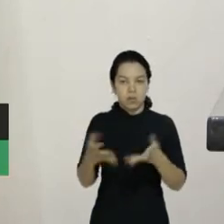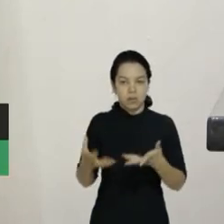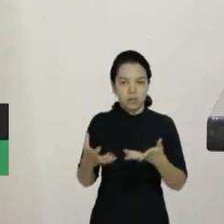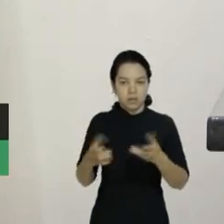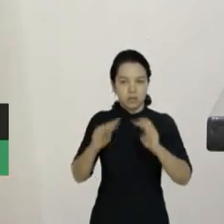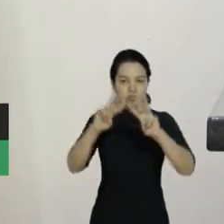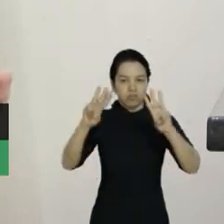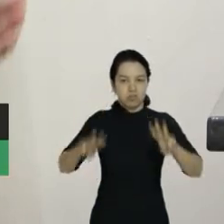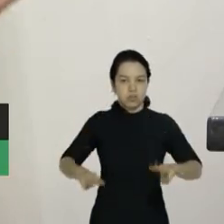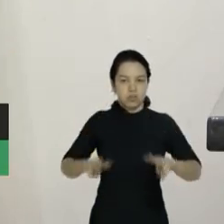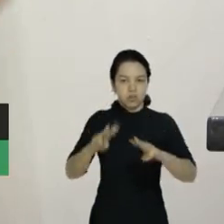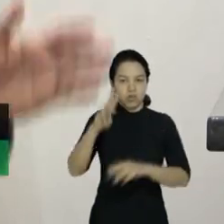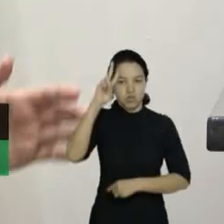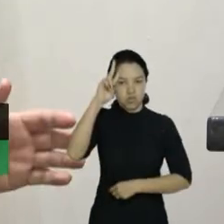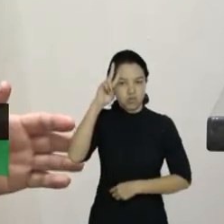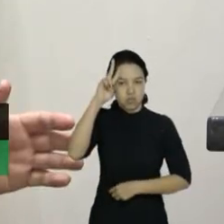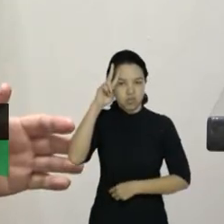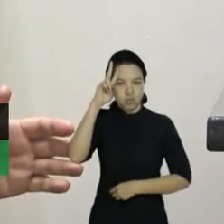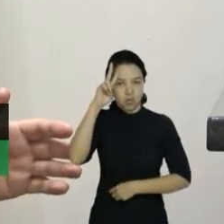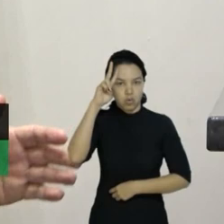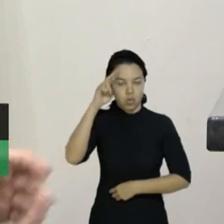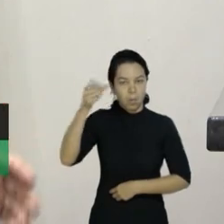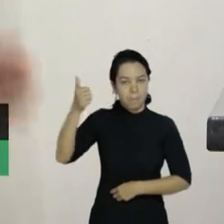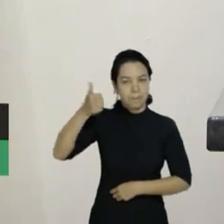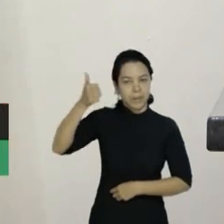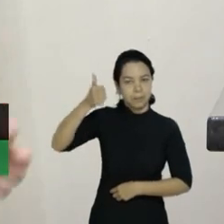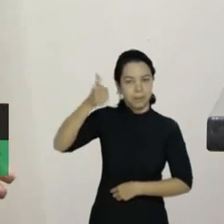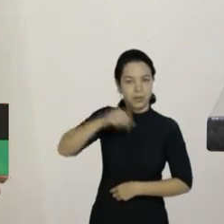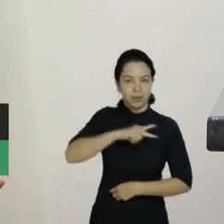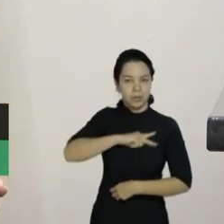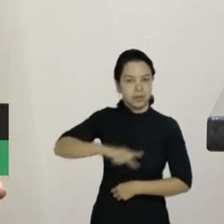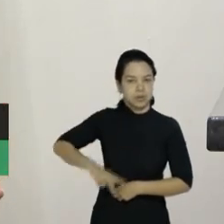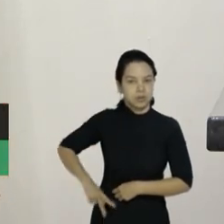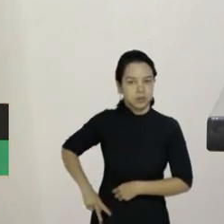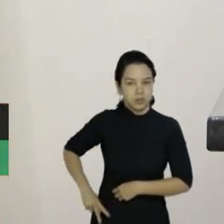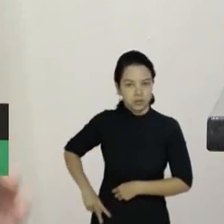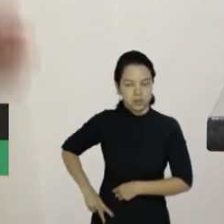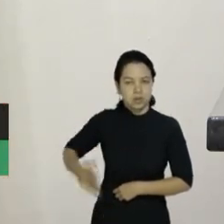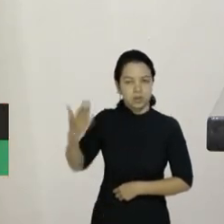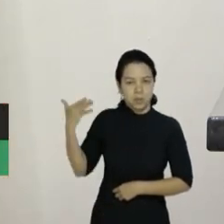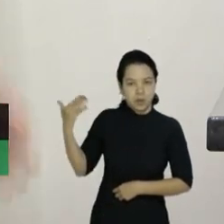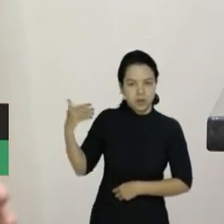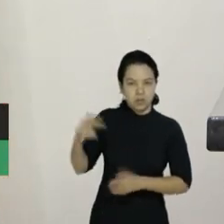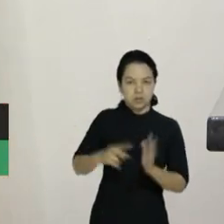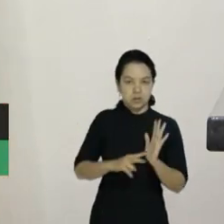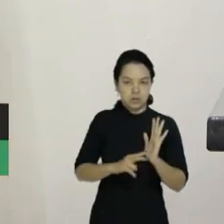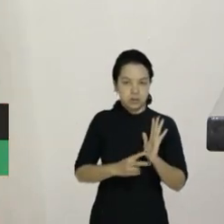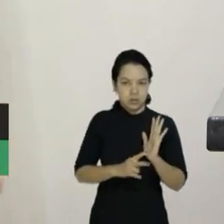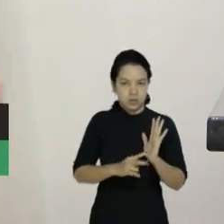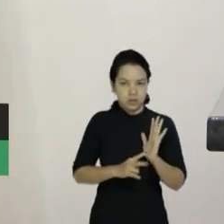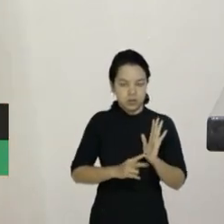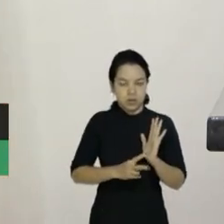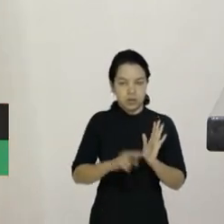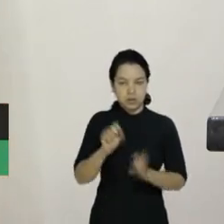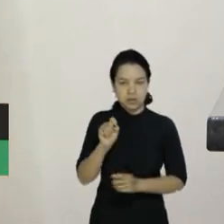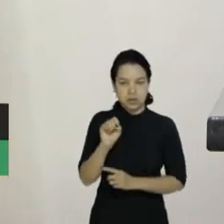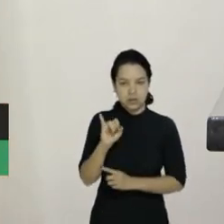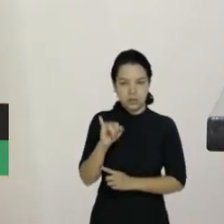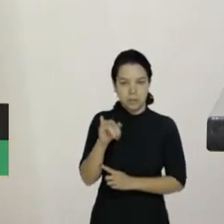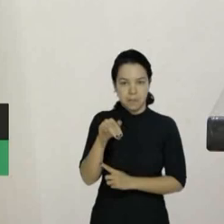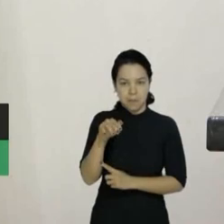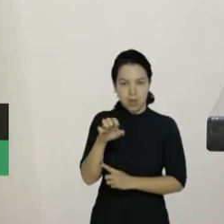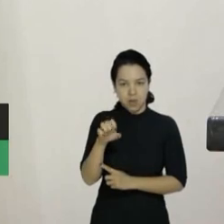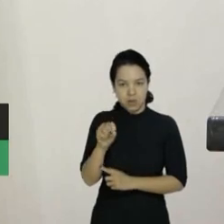história, desde o primeiro presidente do Conselho, desde o primeiro presidente do sindicato, desde a Simesc ao